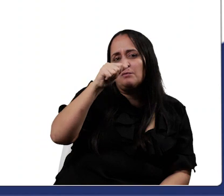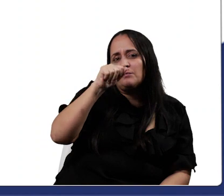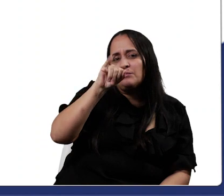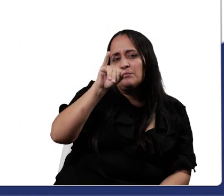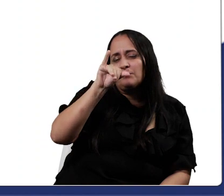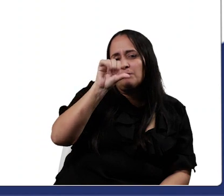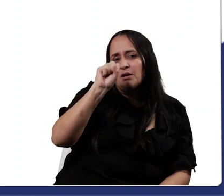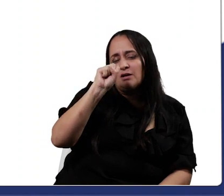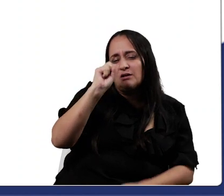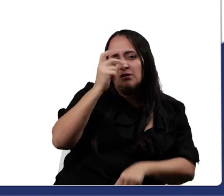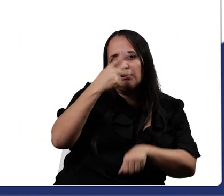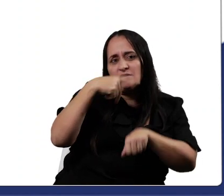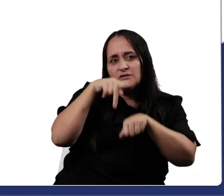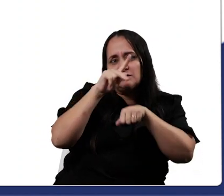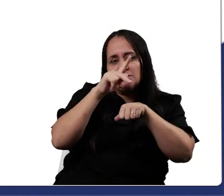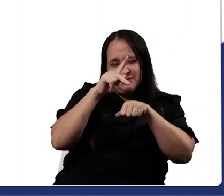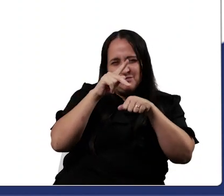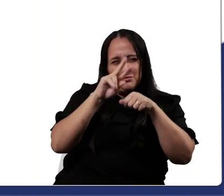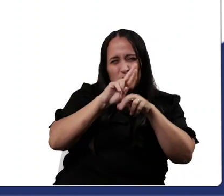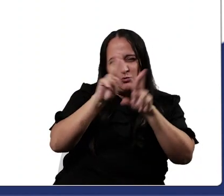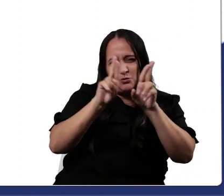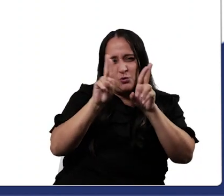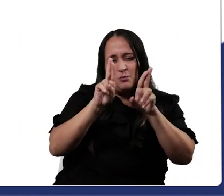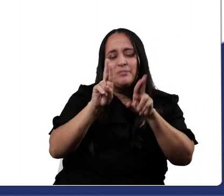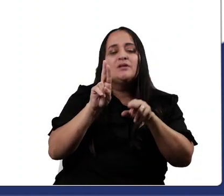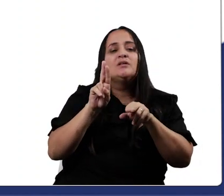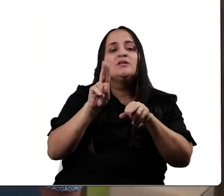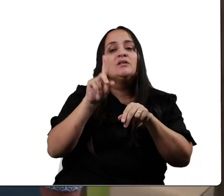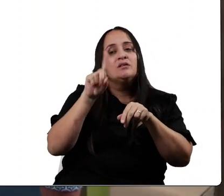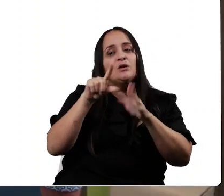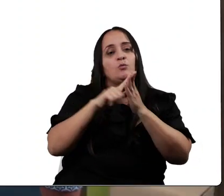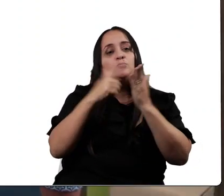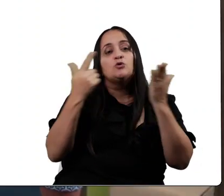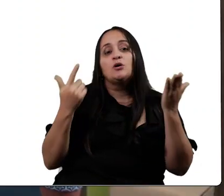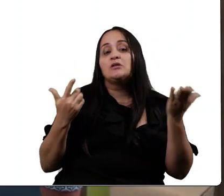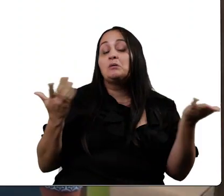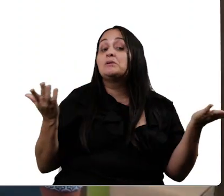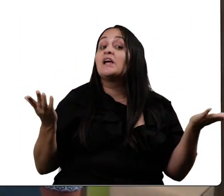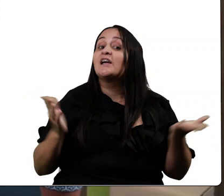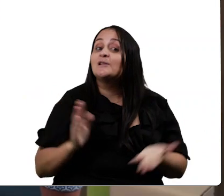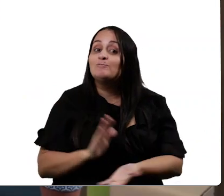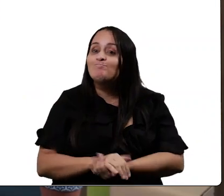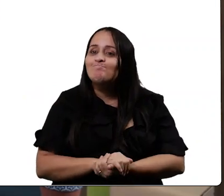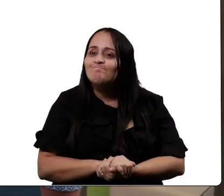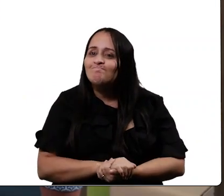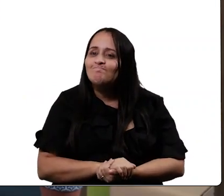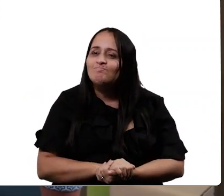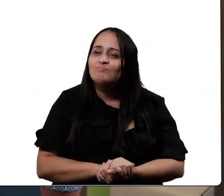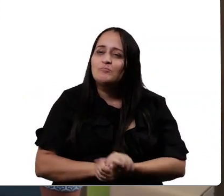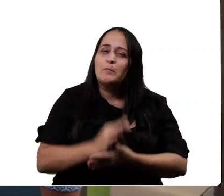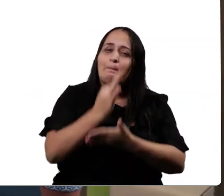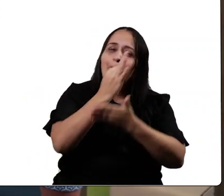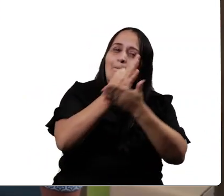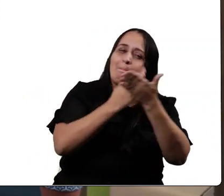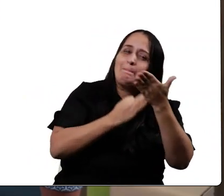jornal, e esse texto estava lá. E aí? Esse texto é verdadeiro? Esse